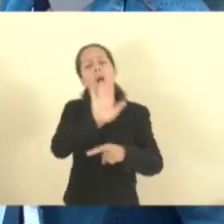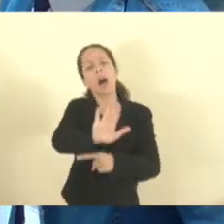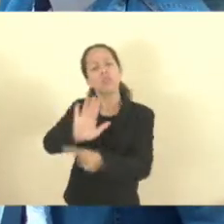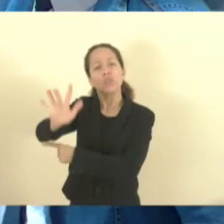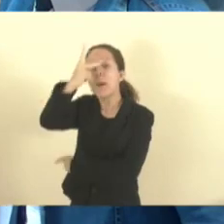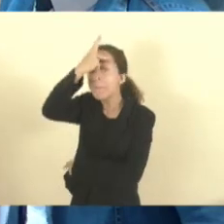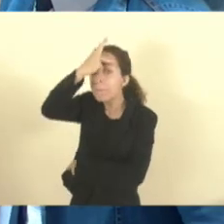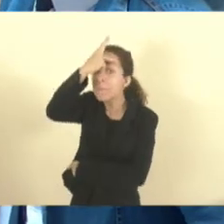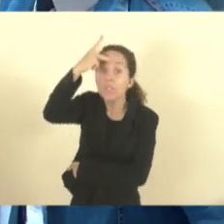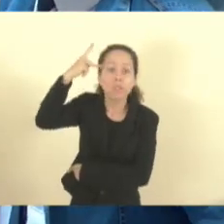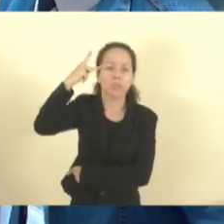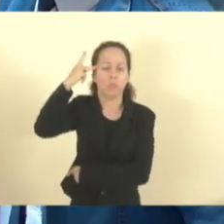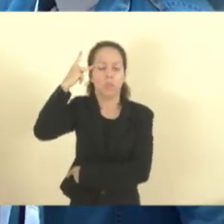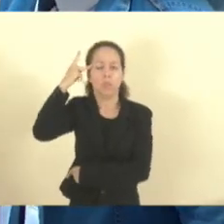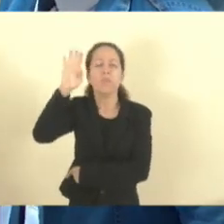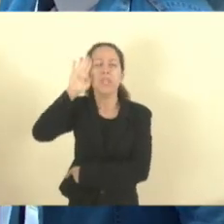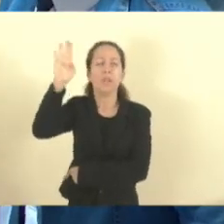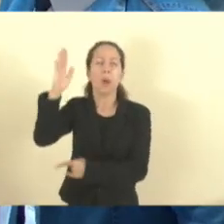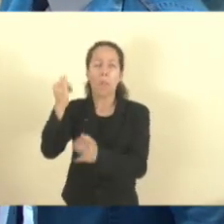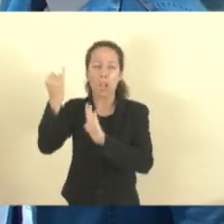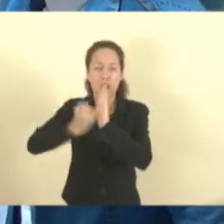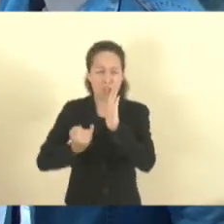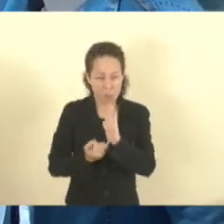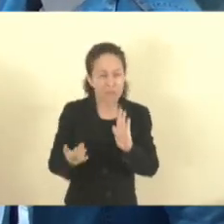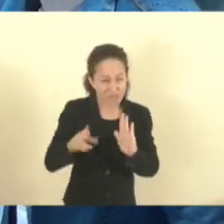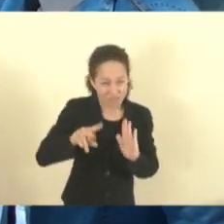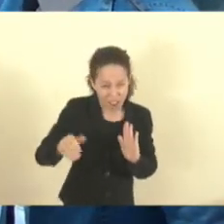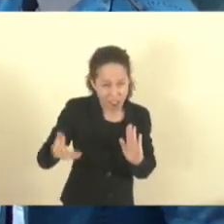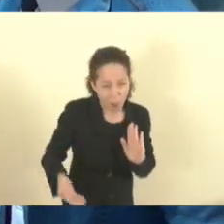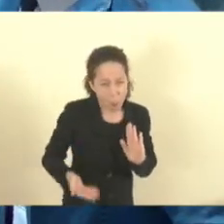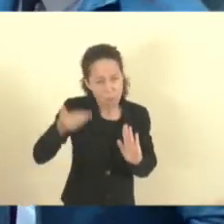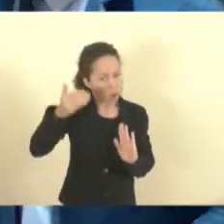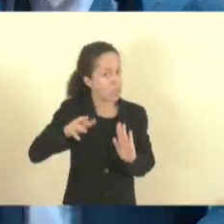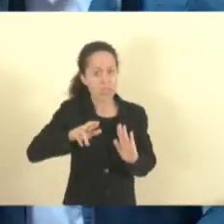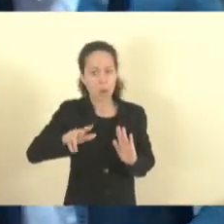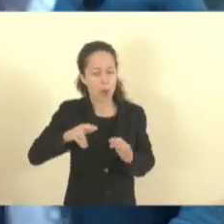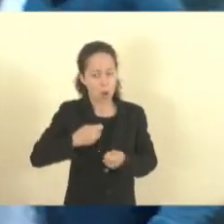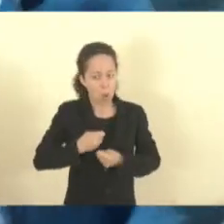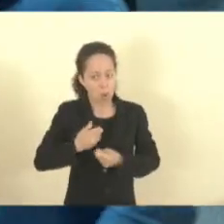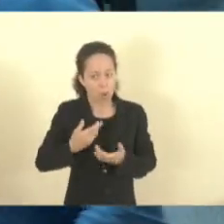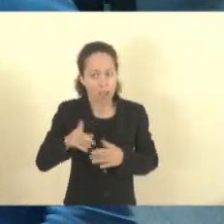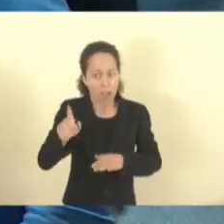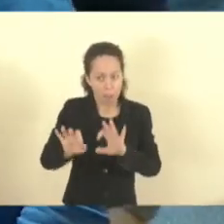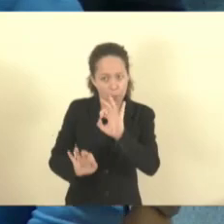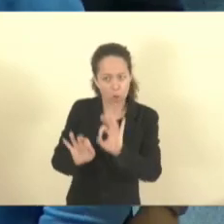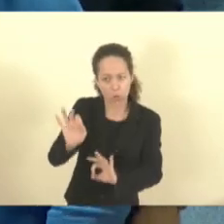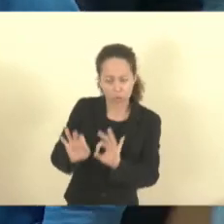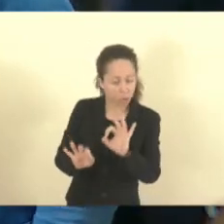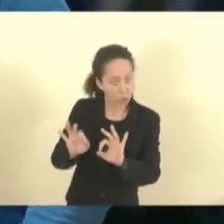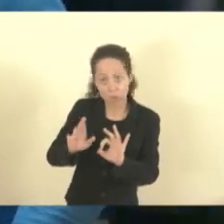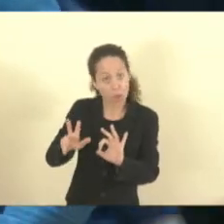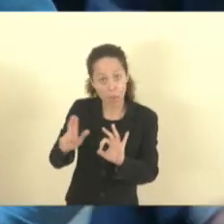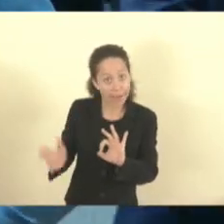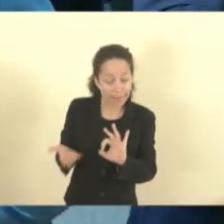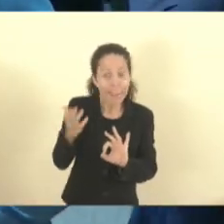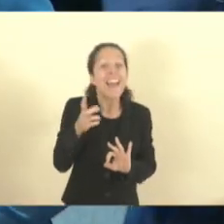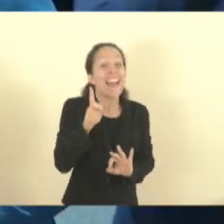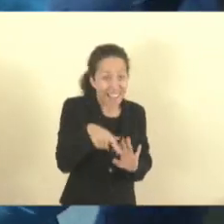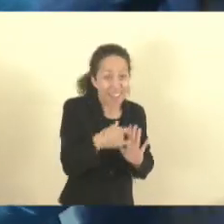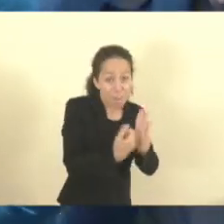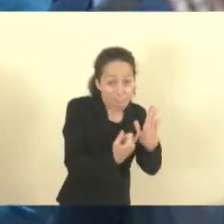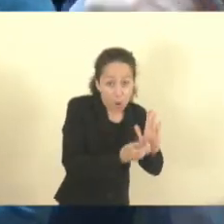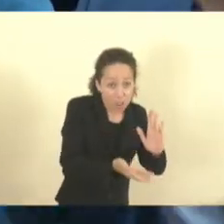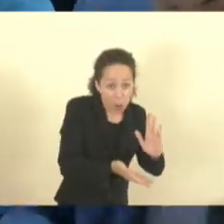vai aumentar o preço é a incidência de imposto e não custo de produção. Então meu voto é contra. Pela ordem, senhor presidente. Pois